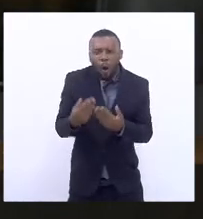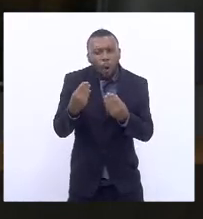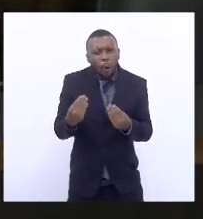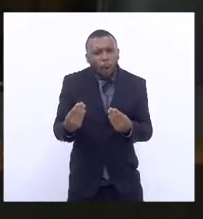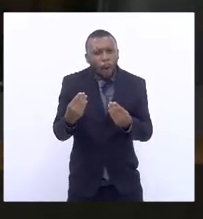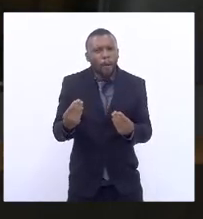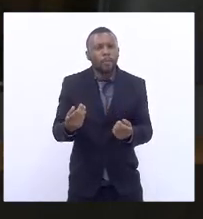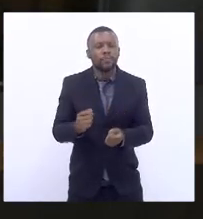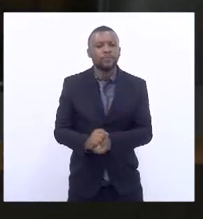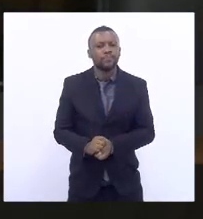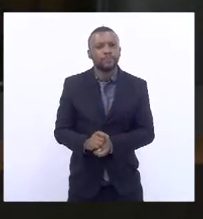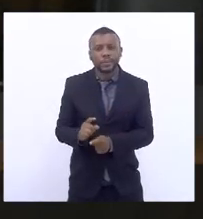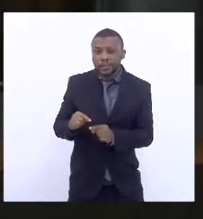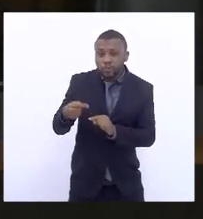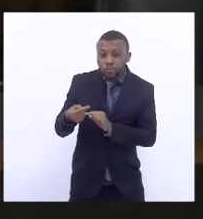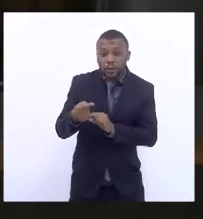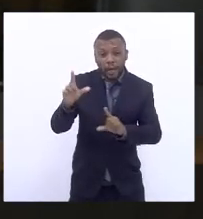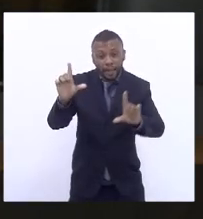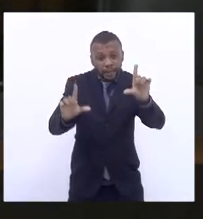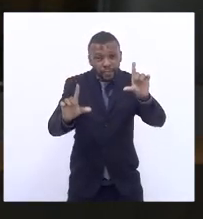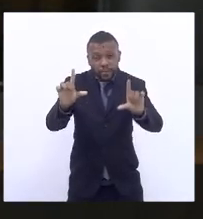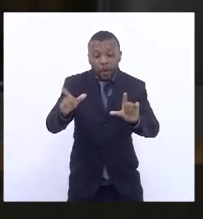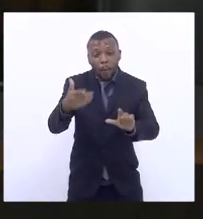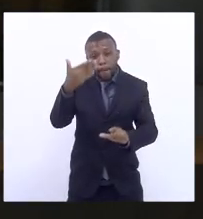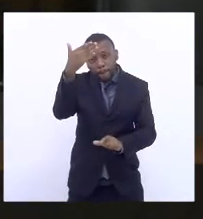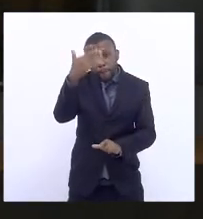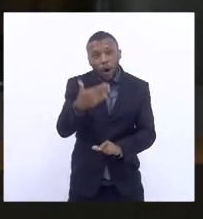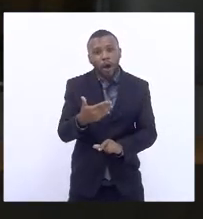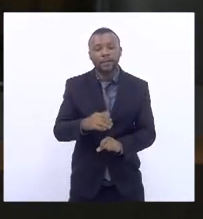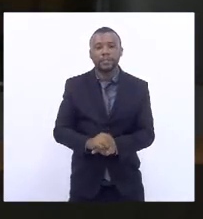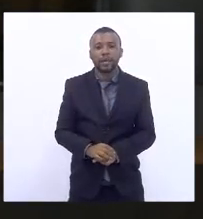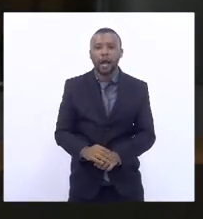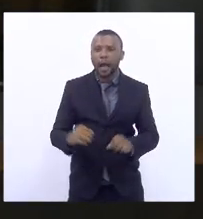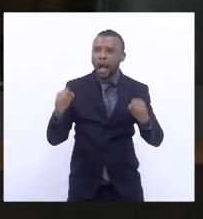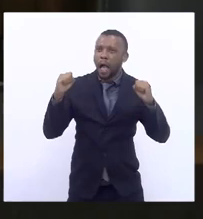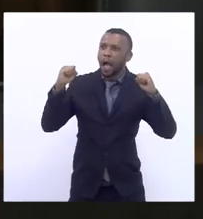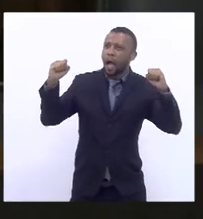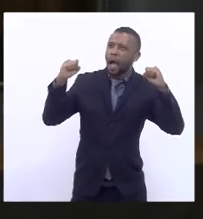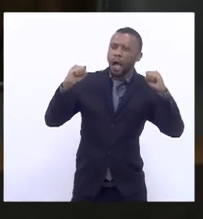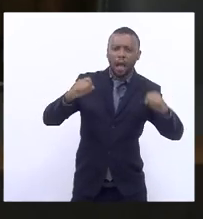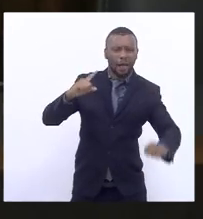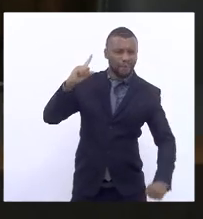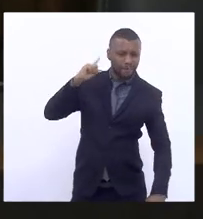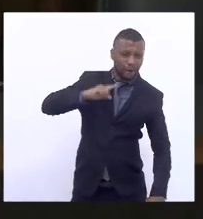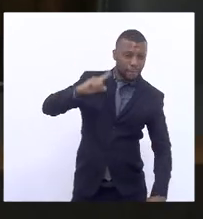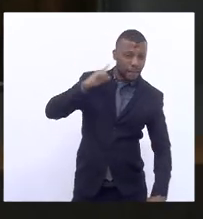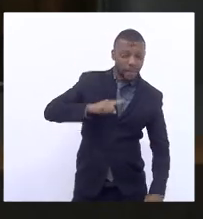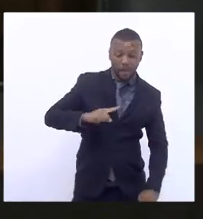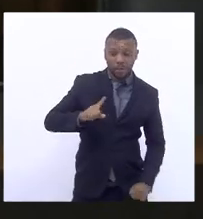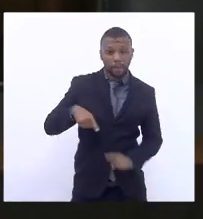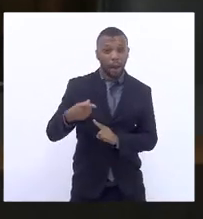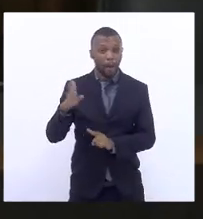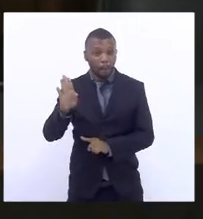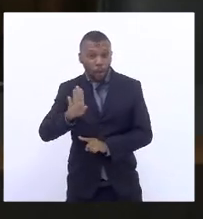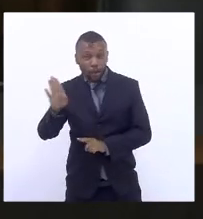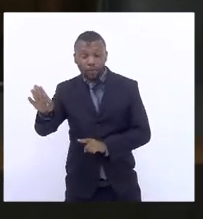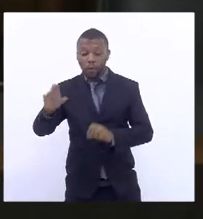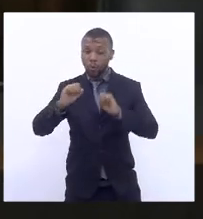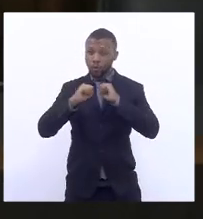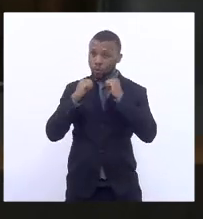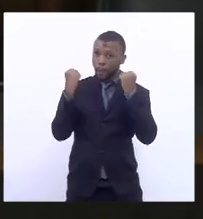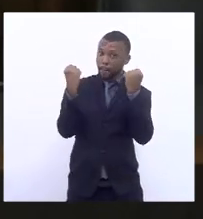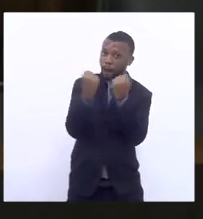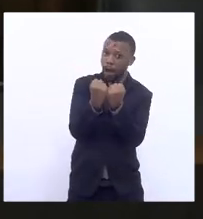a televisão mostra torcida do Flamengo e do Botafogo, não no Maracanã, nem no